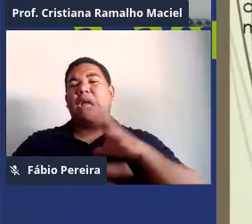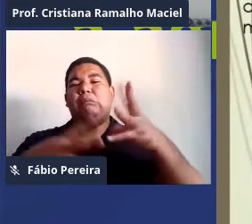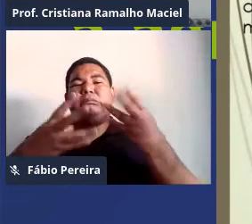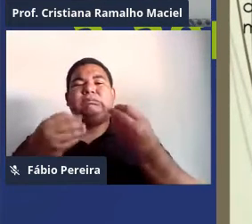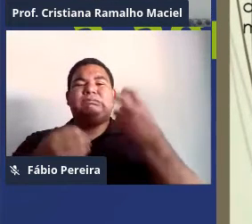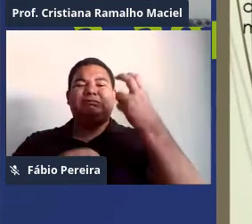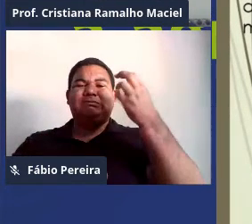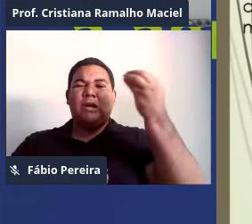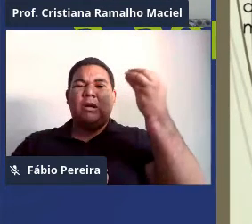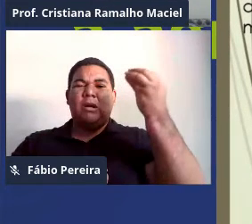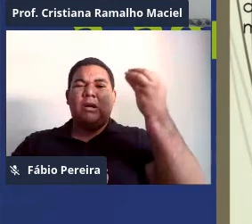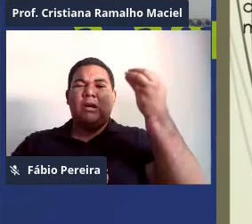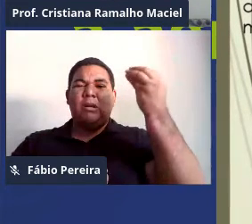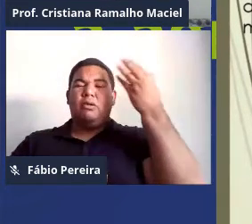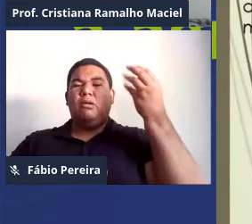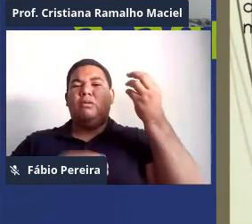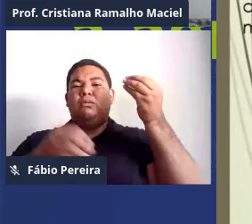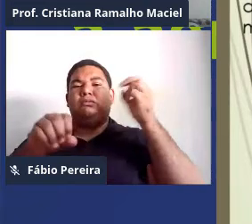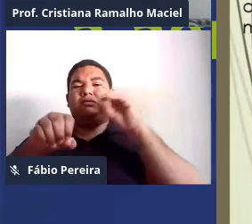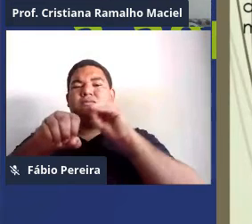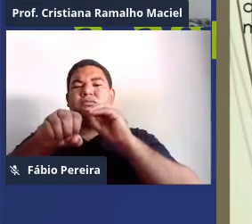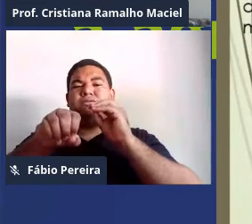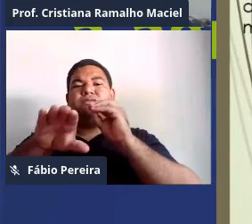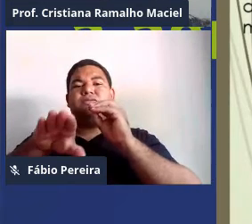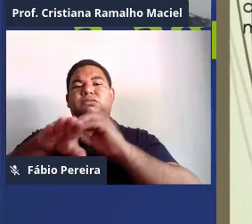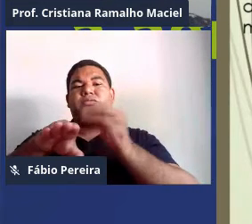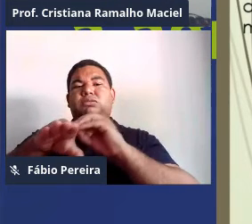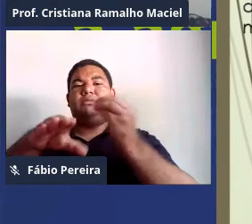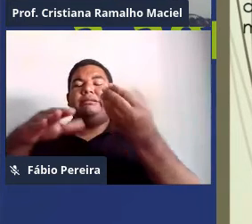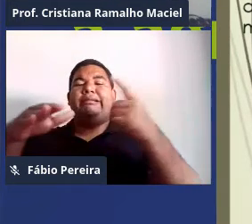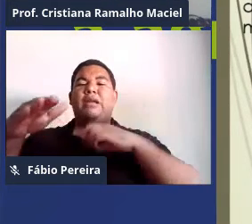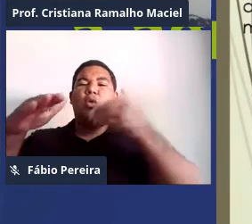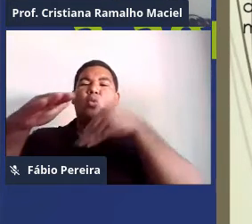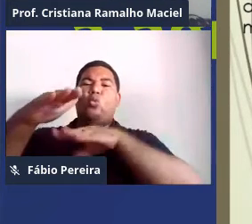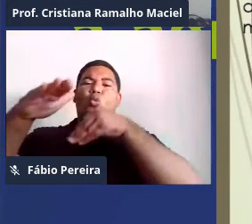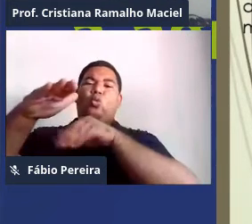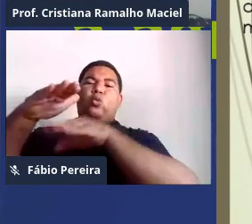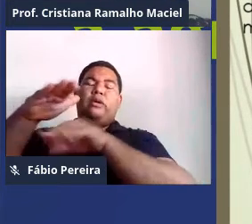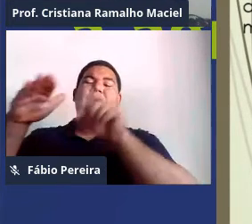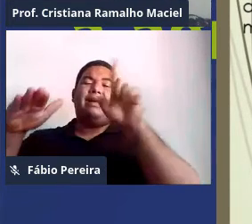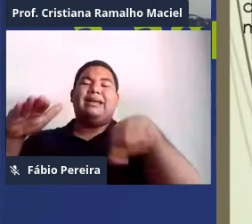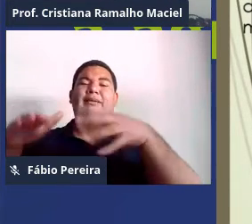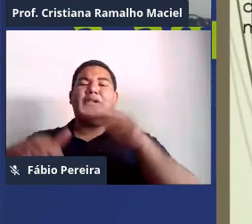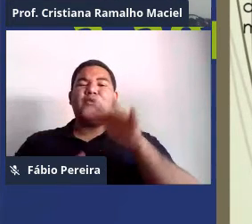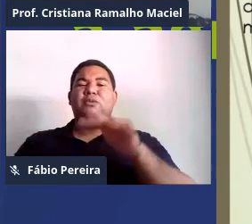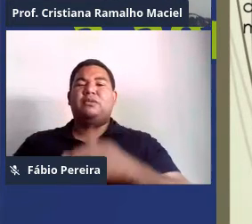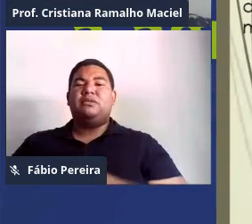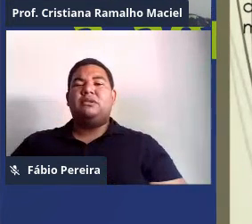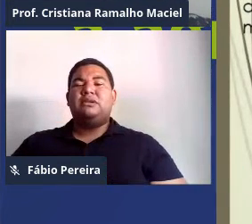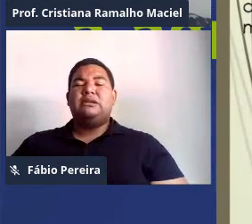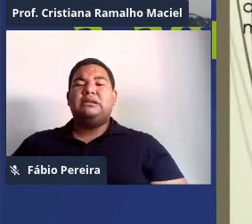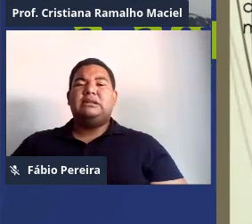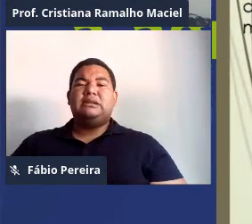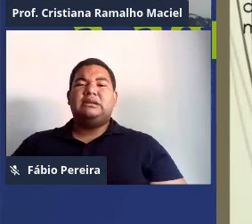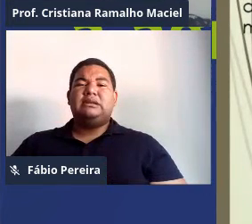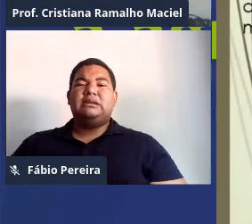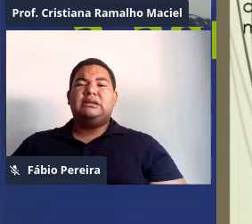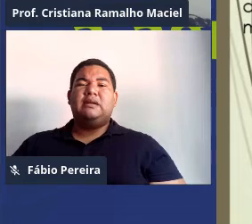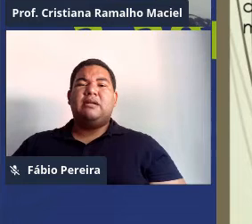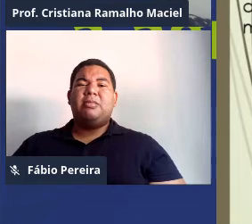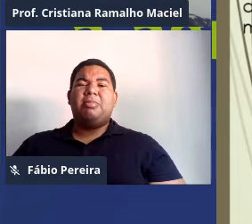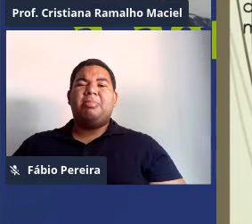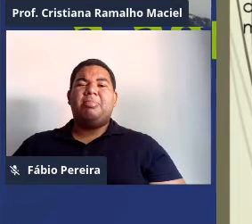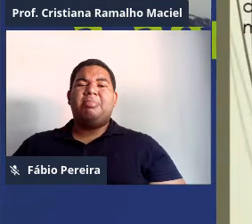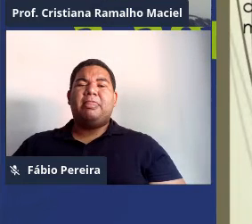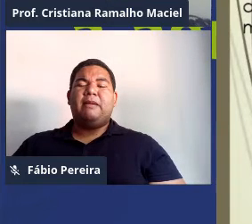de processamento de um computador desse, a memória, equivale, na maioria das vezes, a